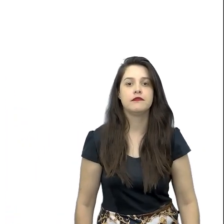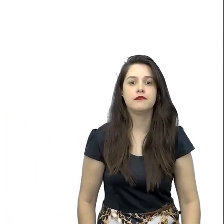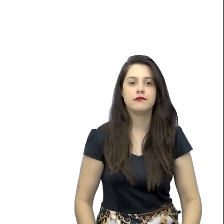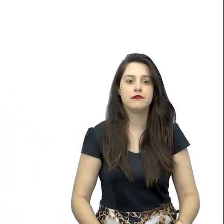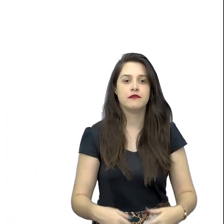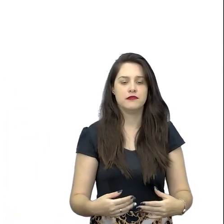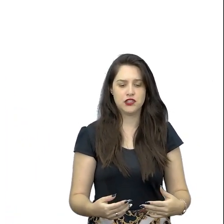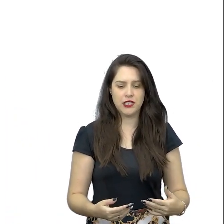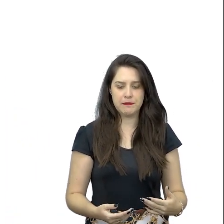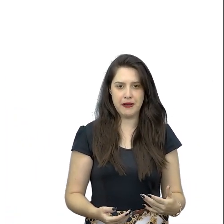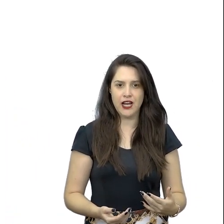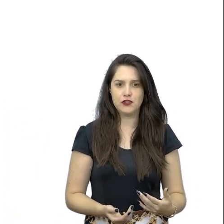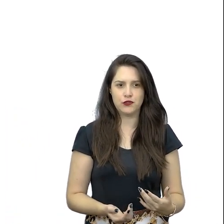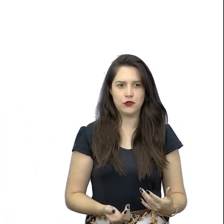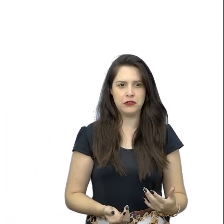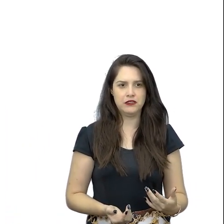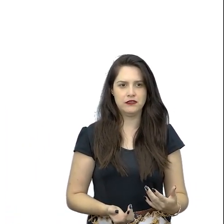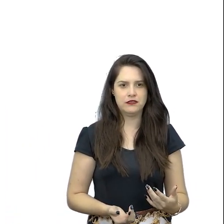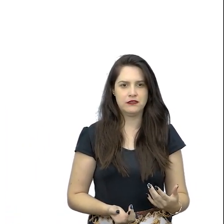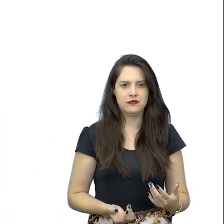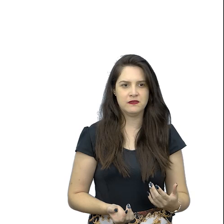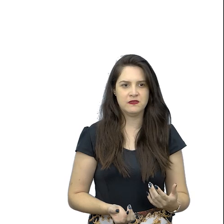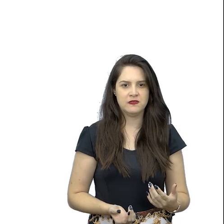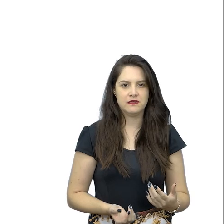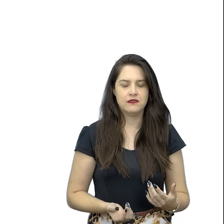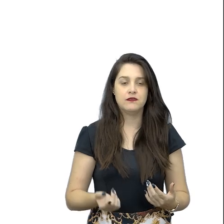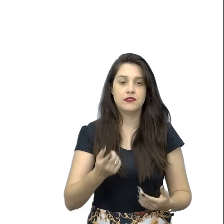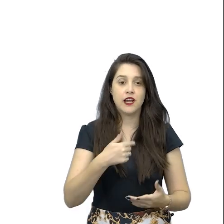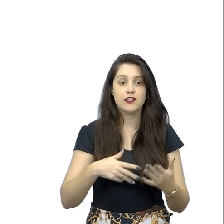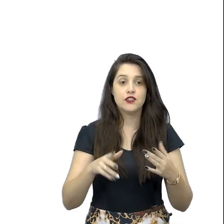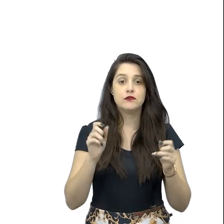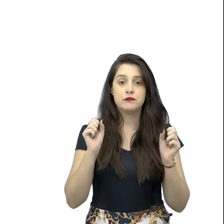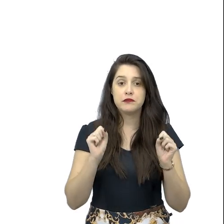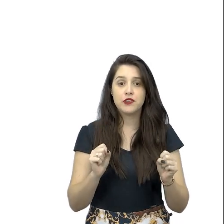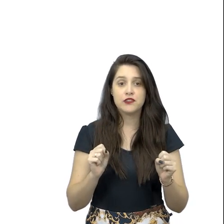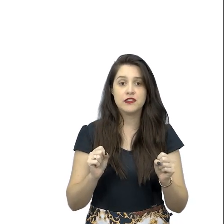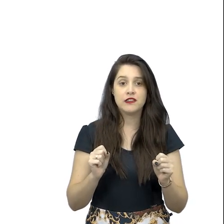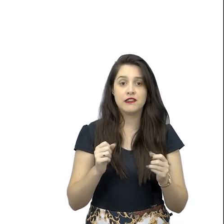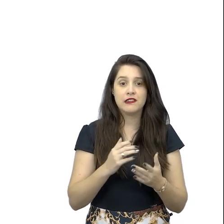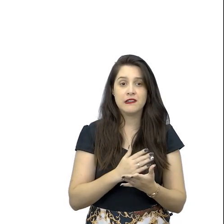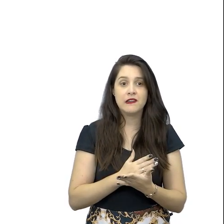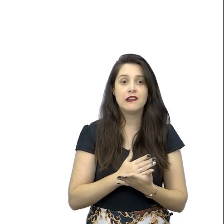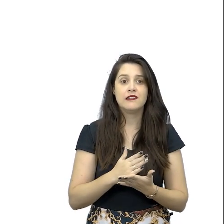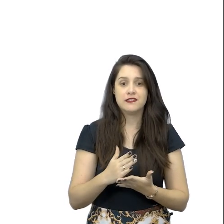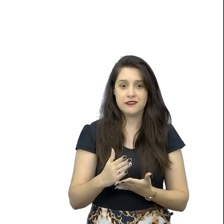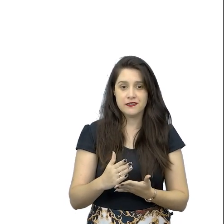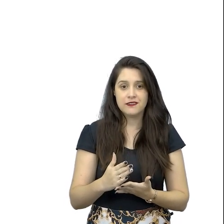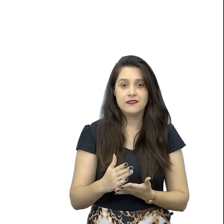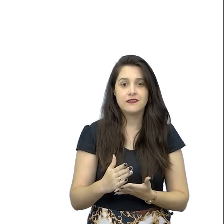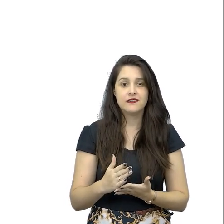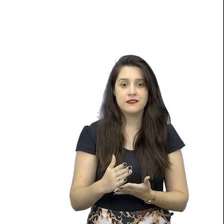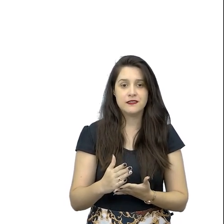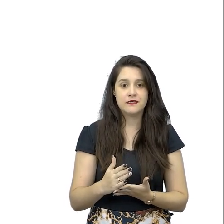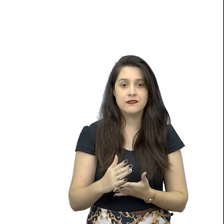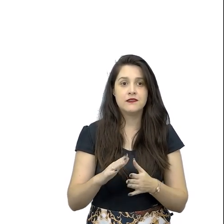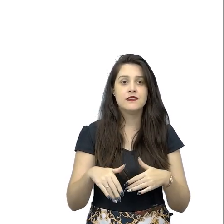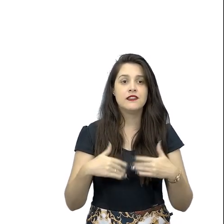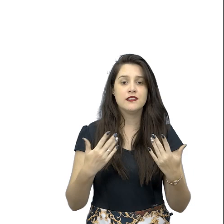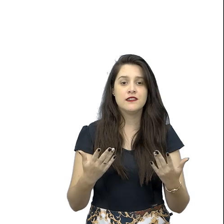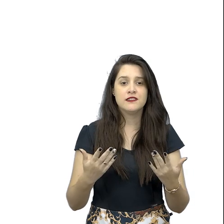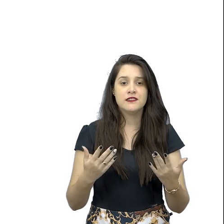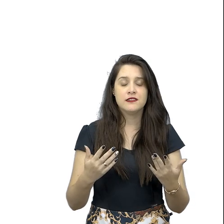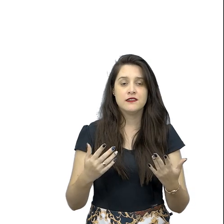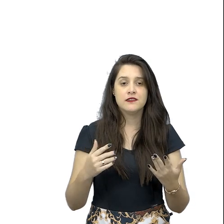tudo é uma construção. Então, eu acho que a gente não pode negligenciar essas coisas todas, pessoal. E aí, então,